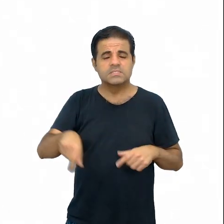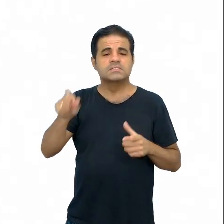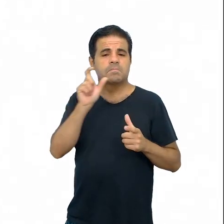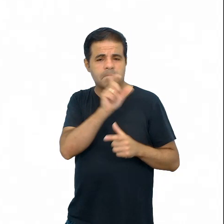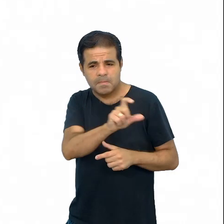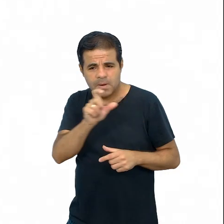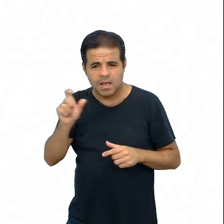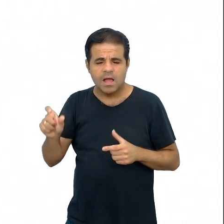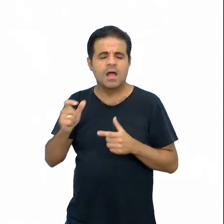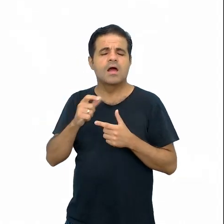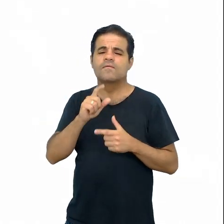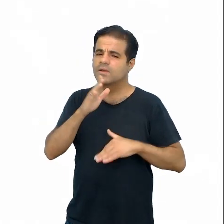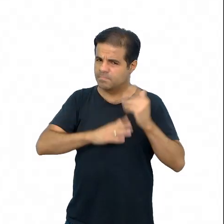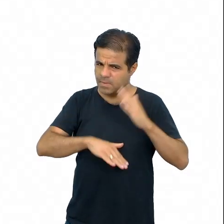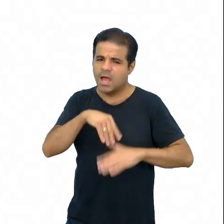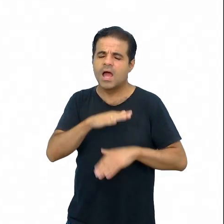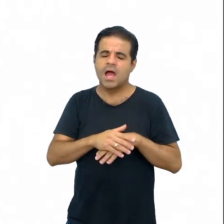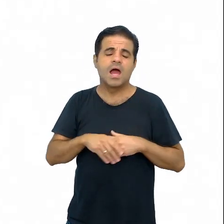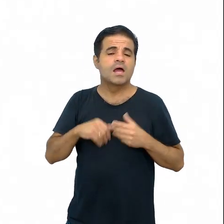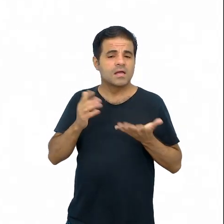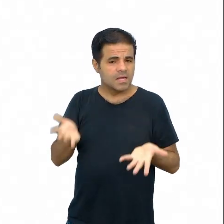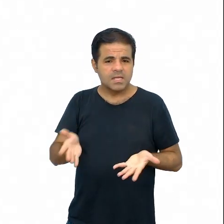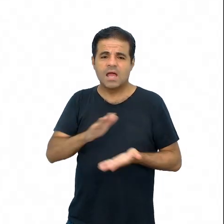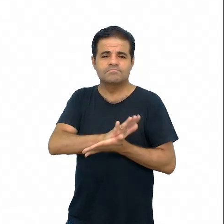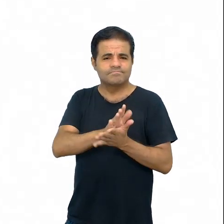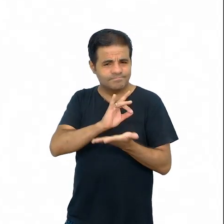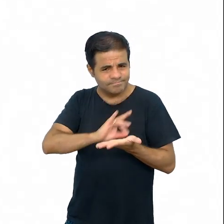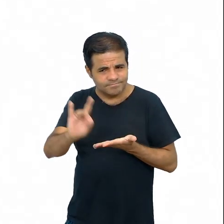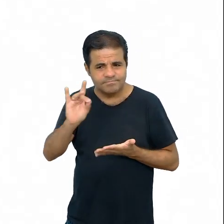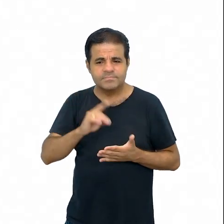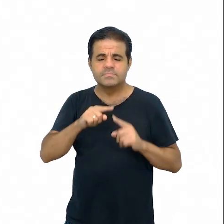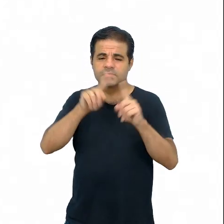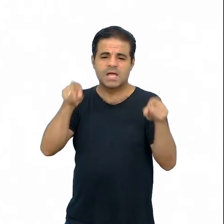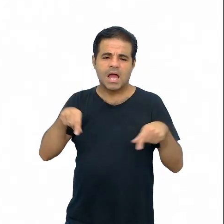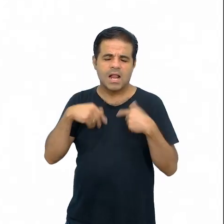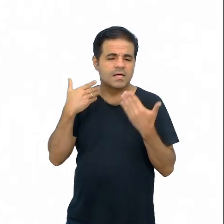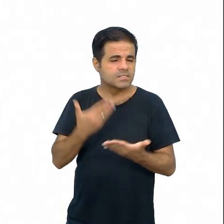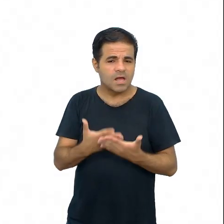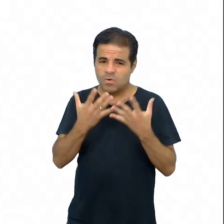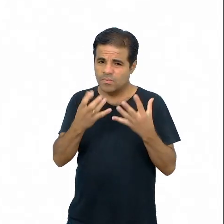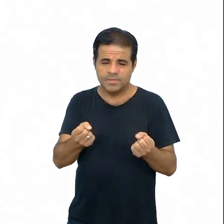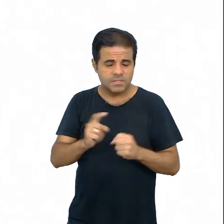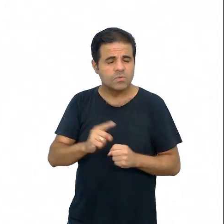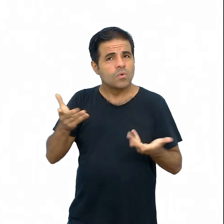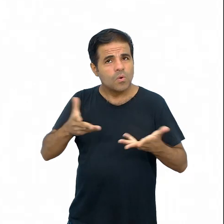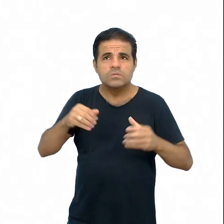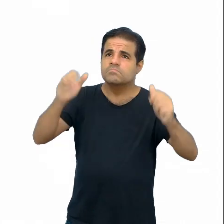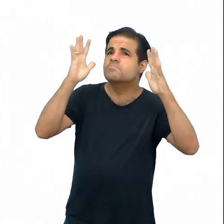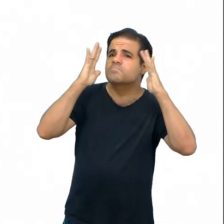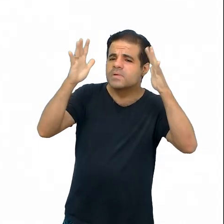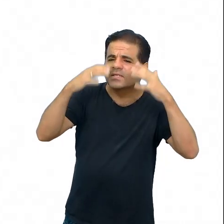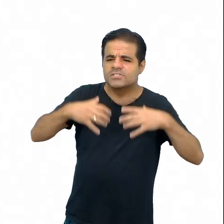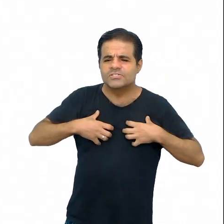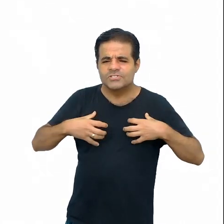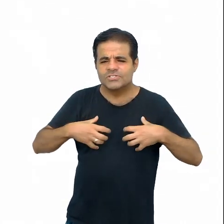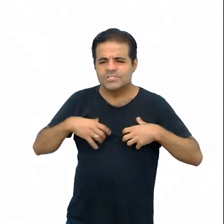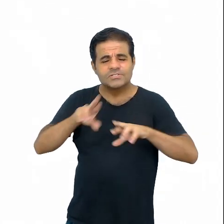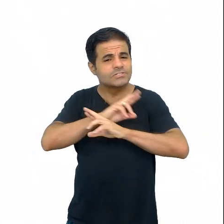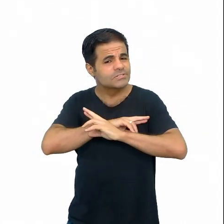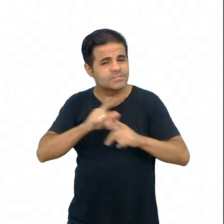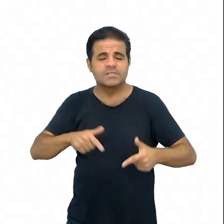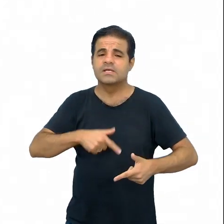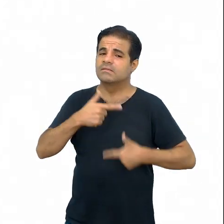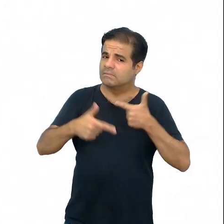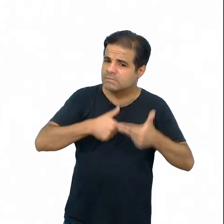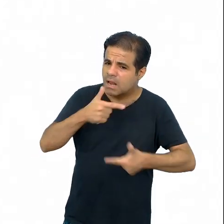as gírias, não é? Eram práticas que eram abominadas dentro da sala de aula. hoje já se pensa diferente, não é, professores? Até